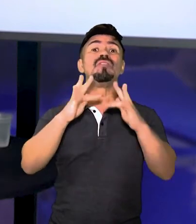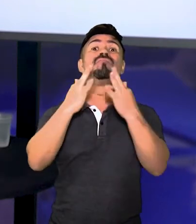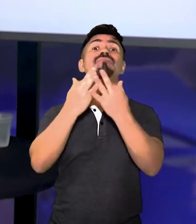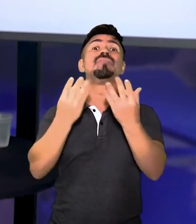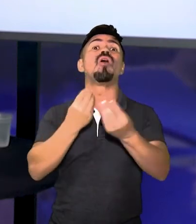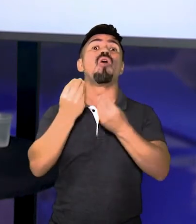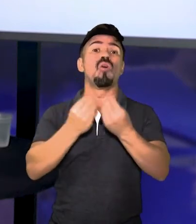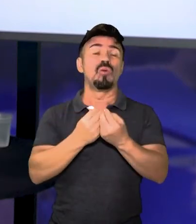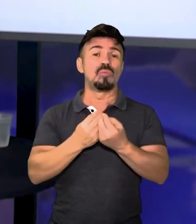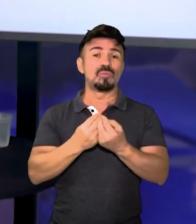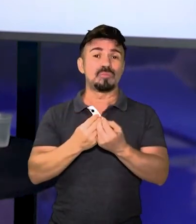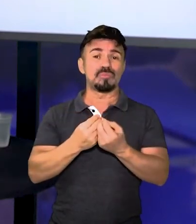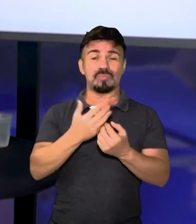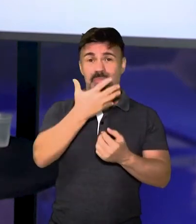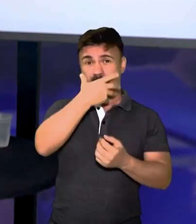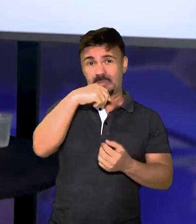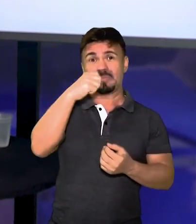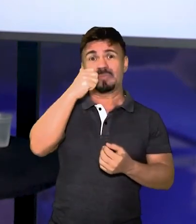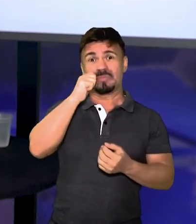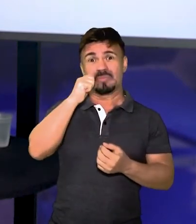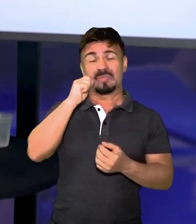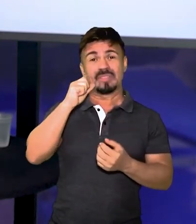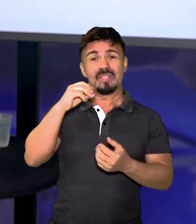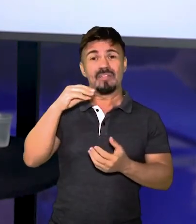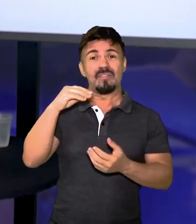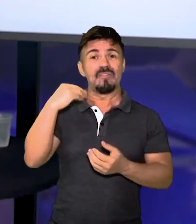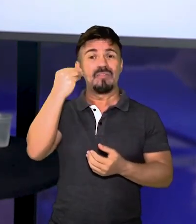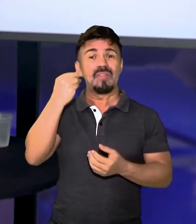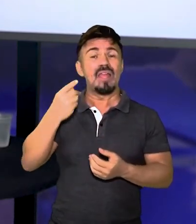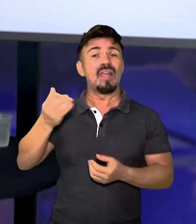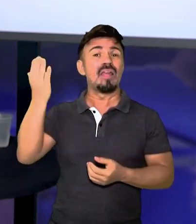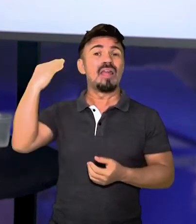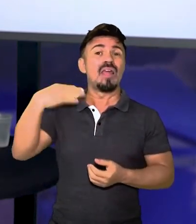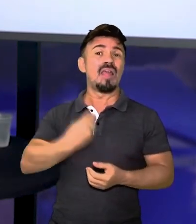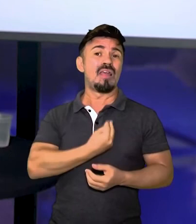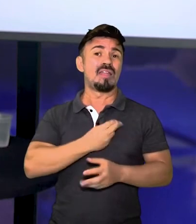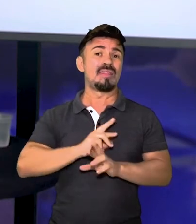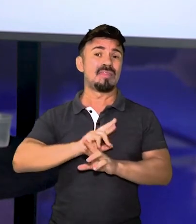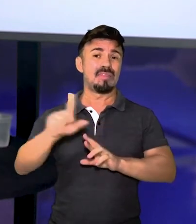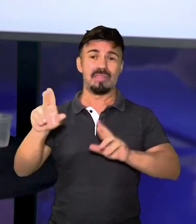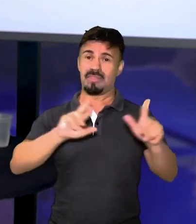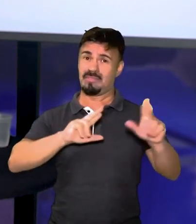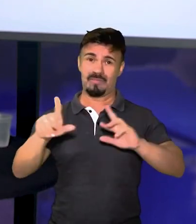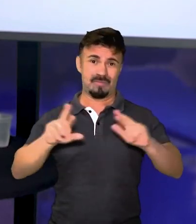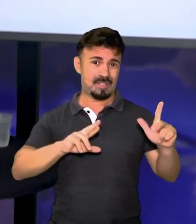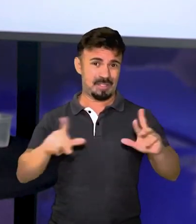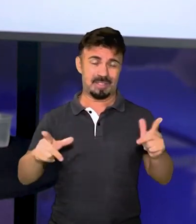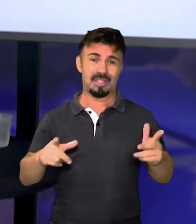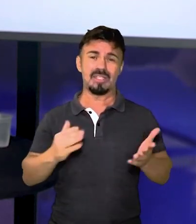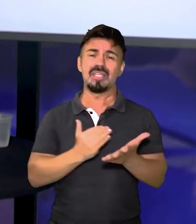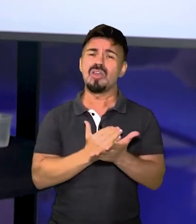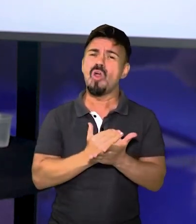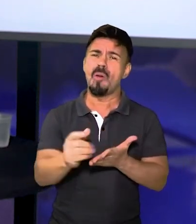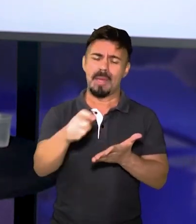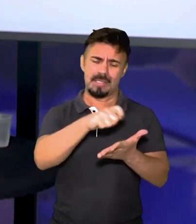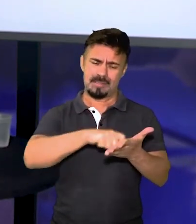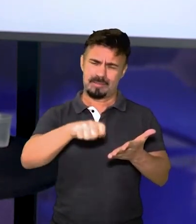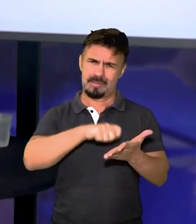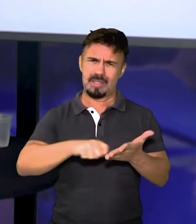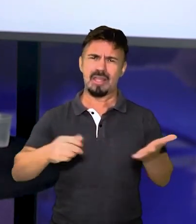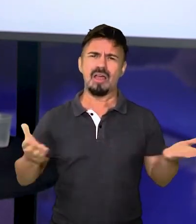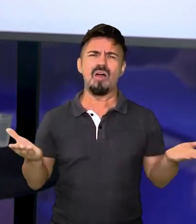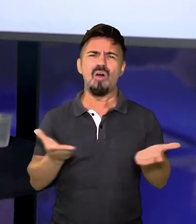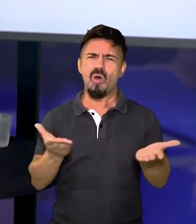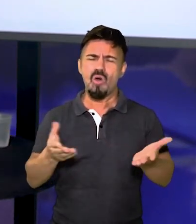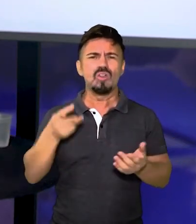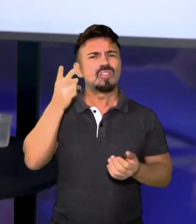na adolescência, é uma outra realidade. Os seus pais teve uma outra realidade. Então, faça isso.